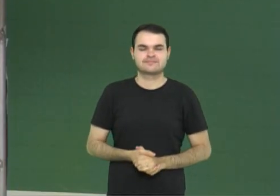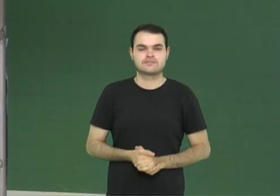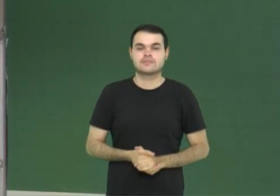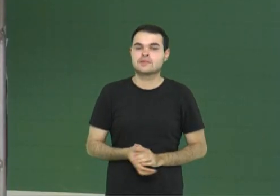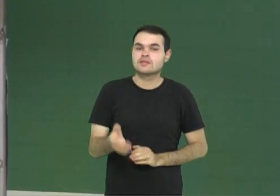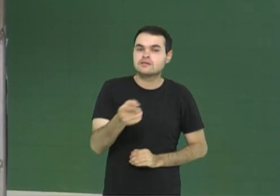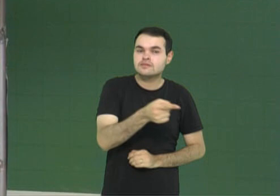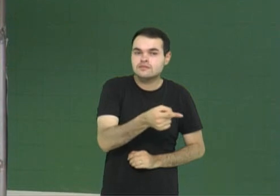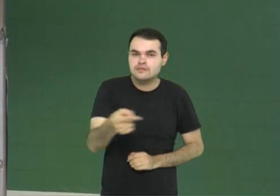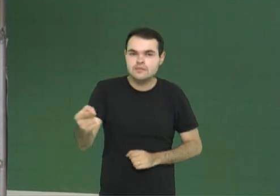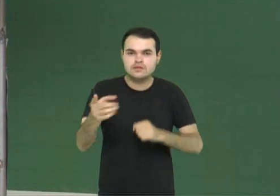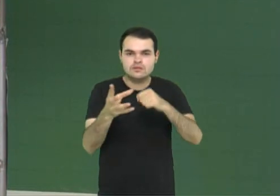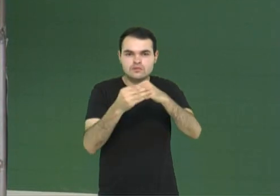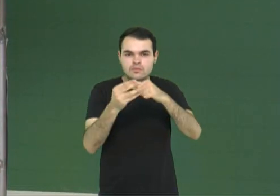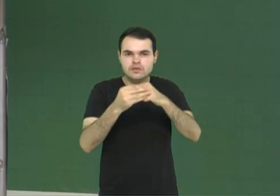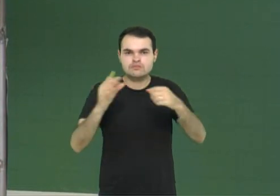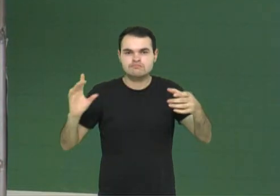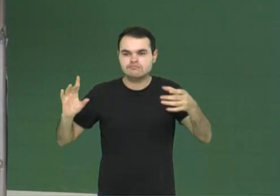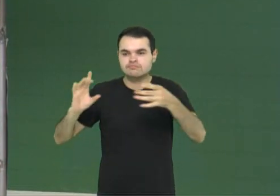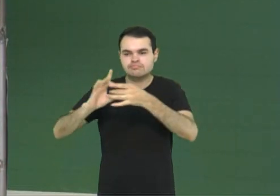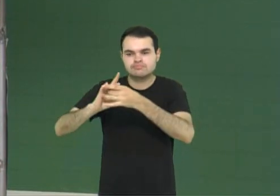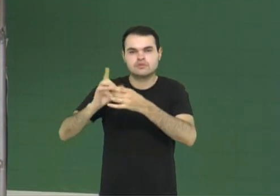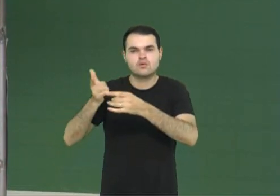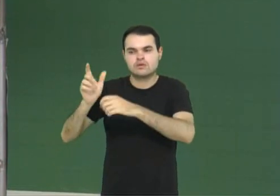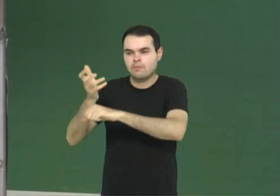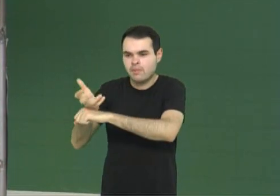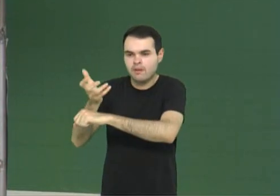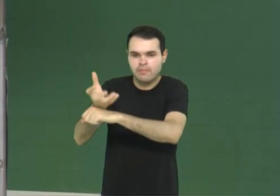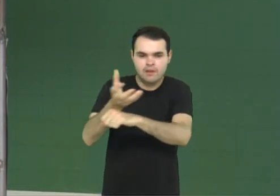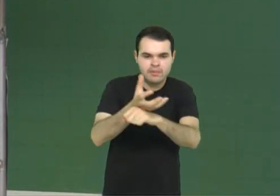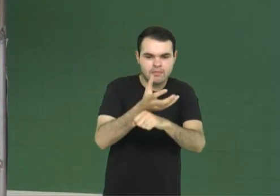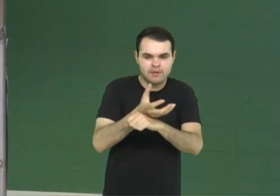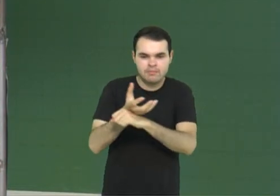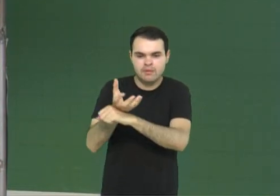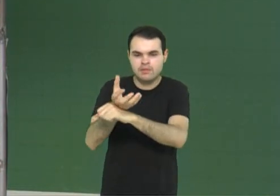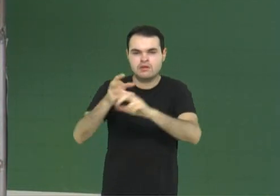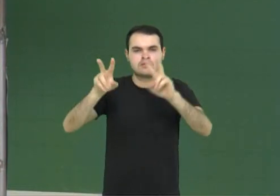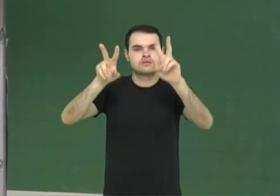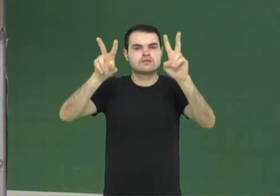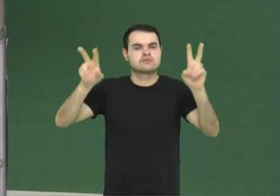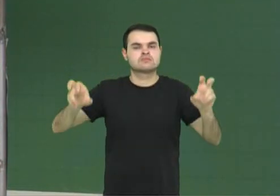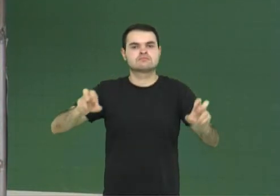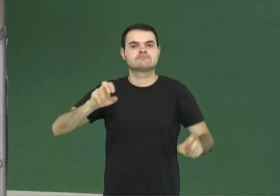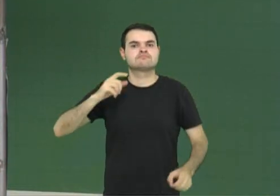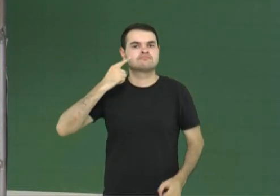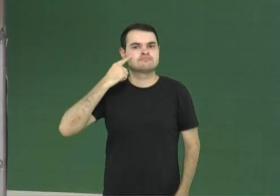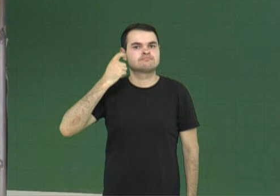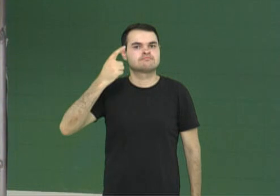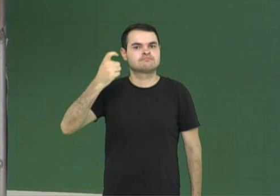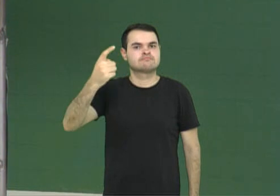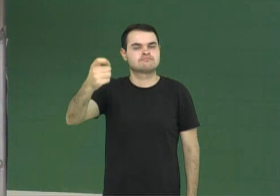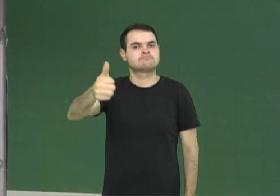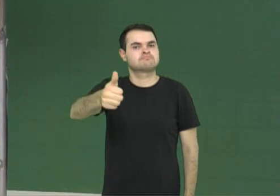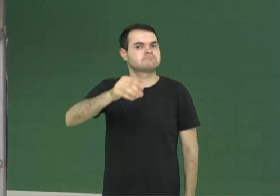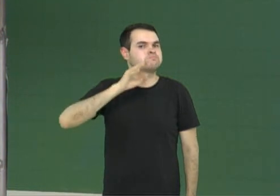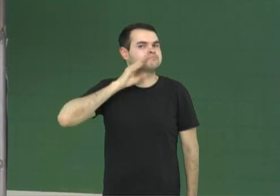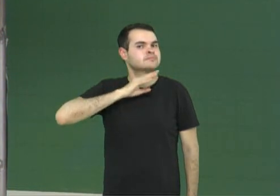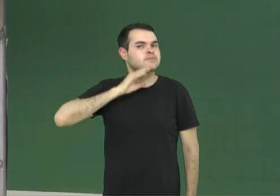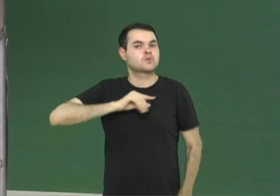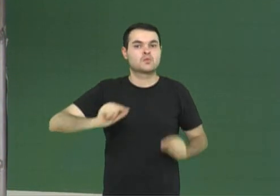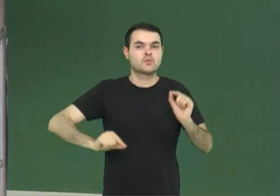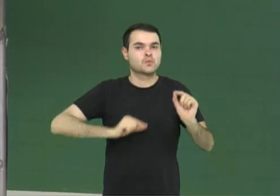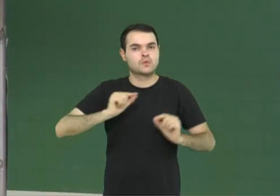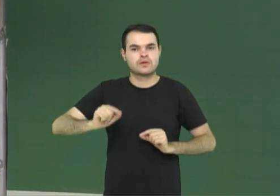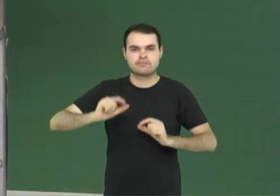do Conhecimento, junto com outras disciplinas, nós estamos tratando de um tema muito interessante, muito legal,